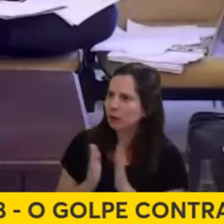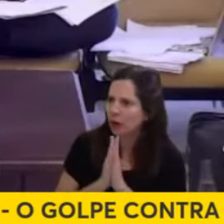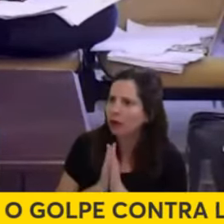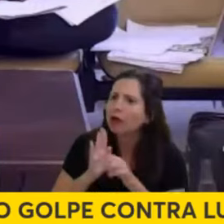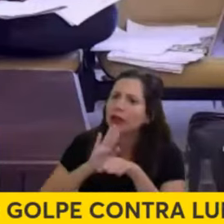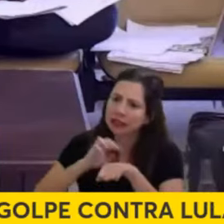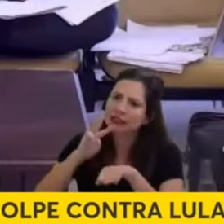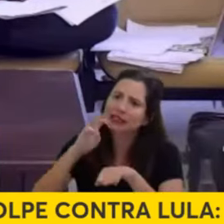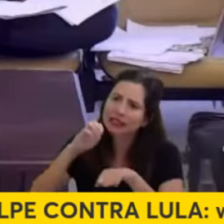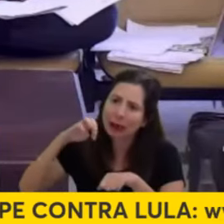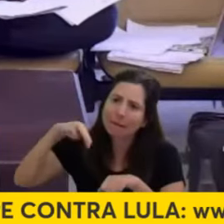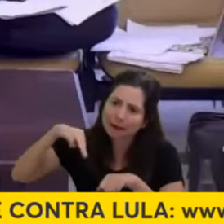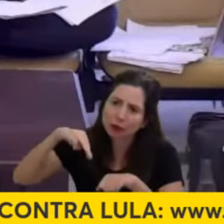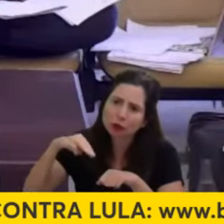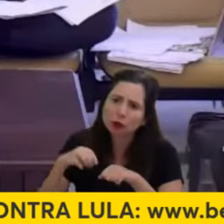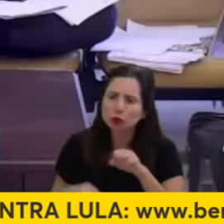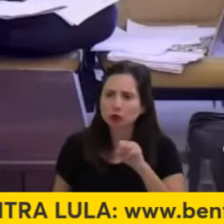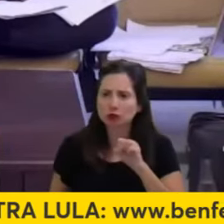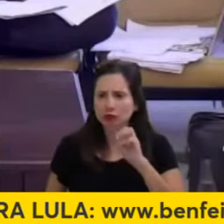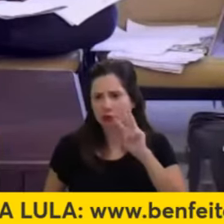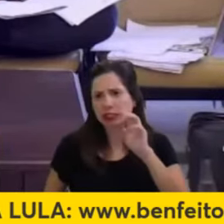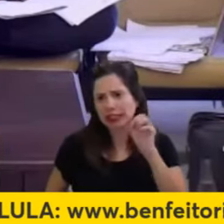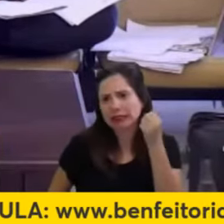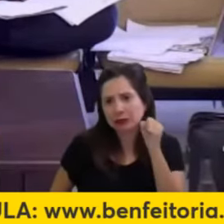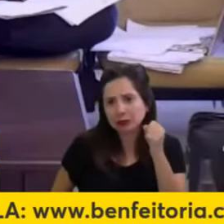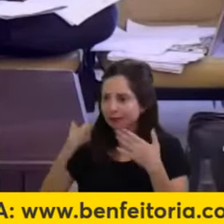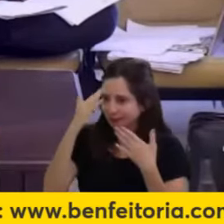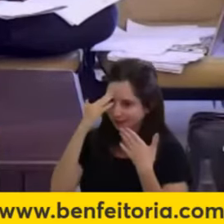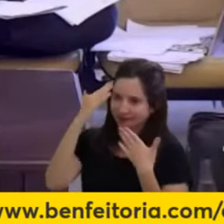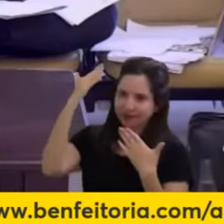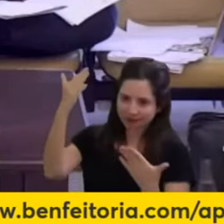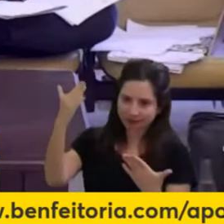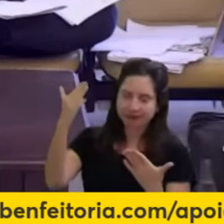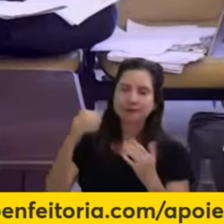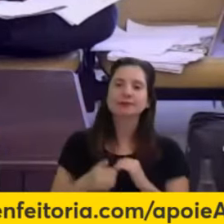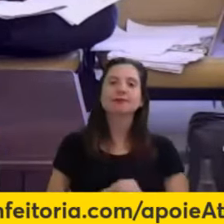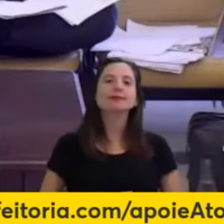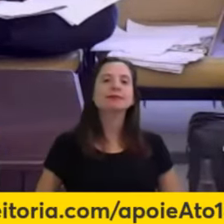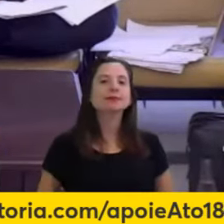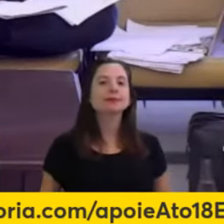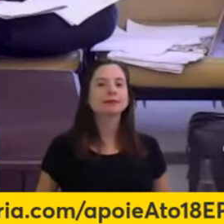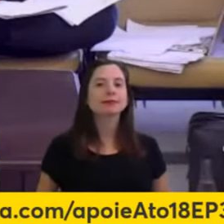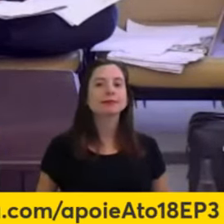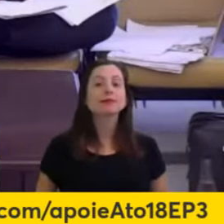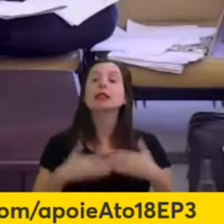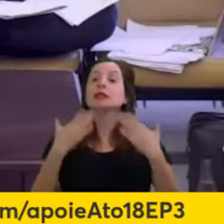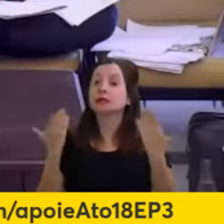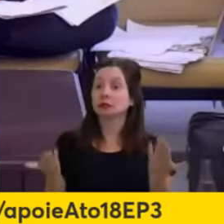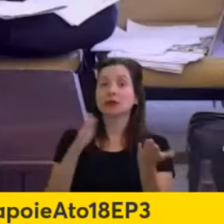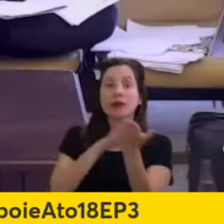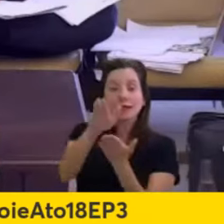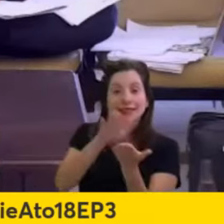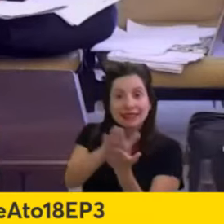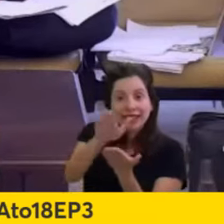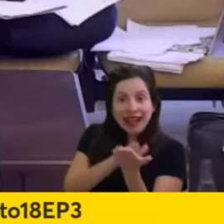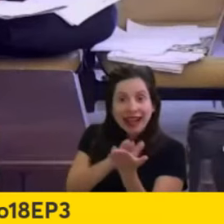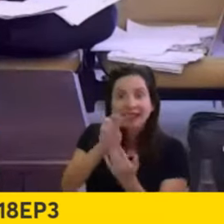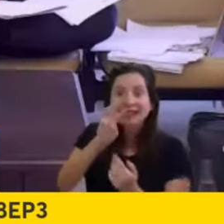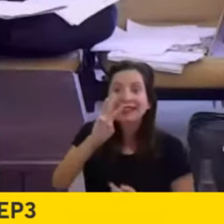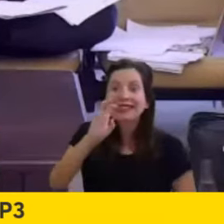finalização 30 segundos para finalização Muito obrigado eh esse gasto equivale a